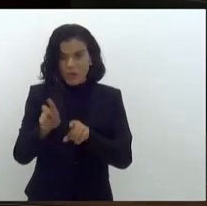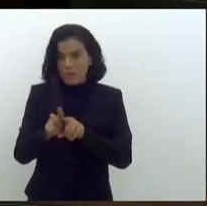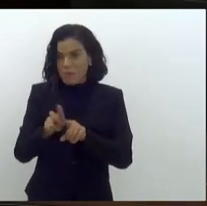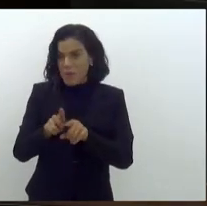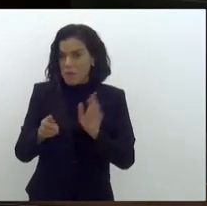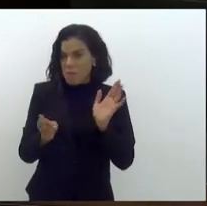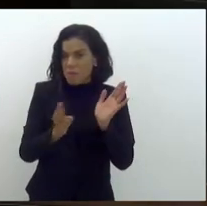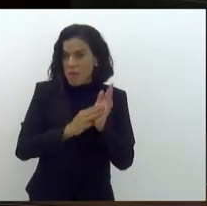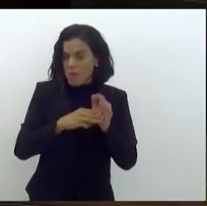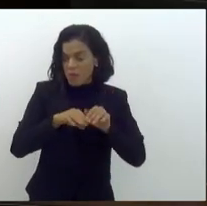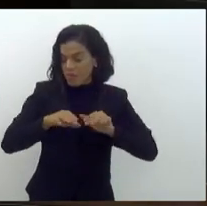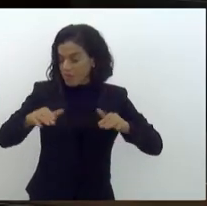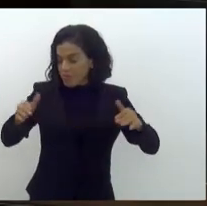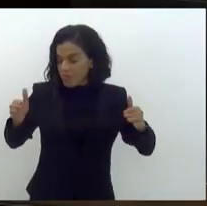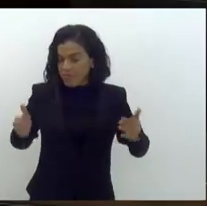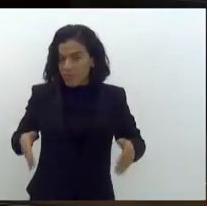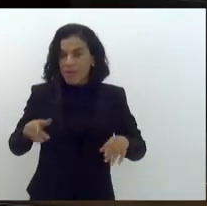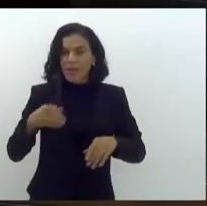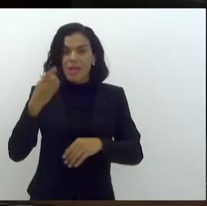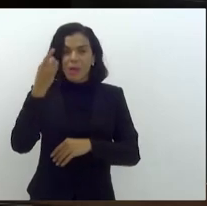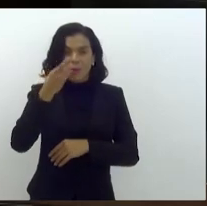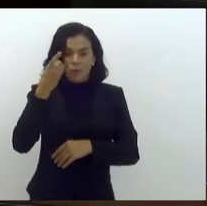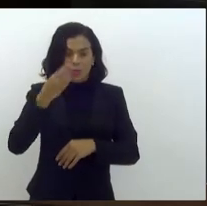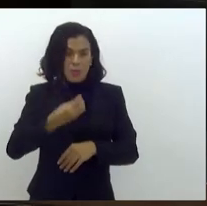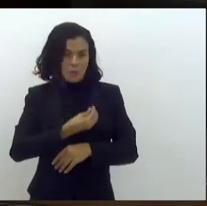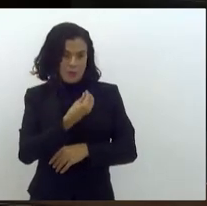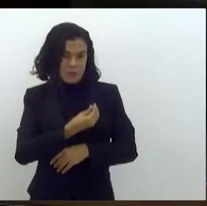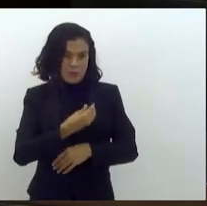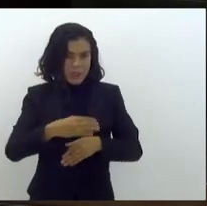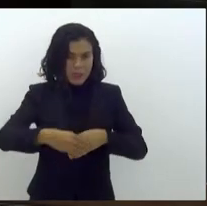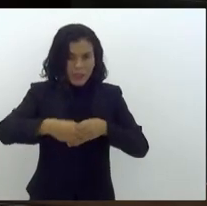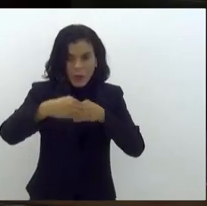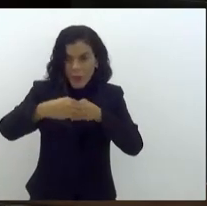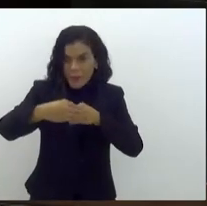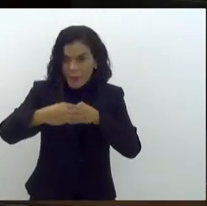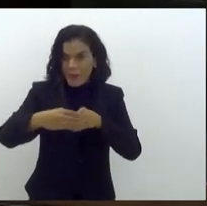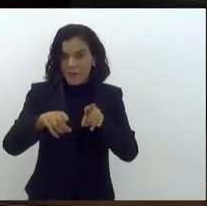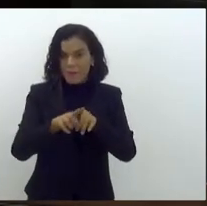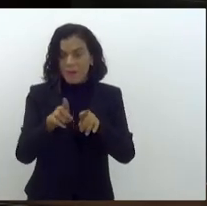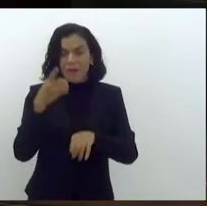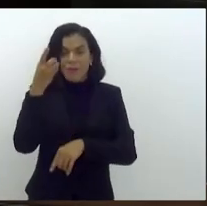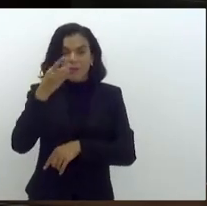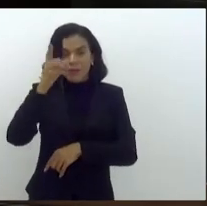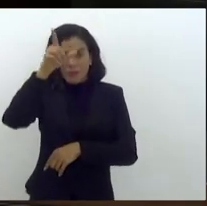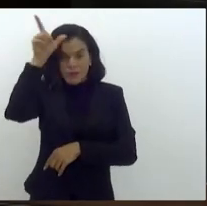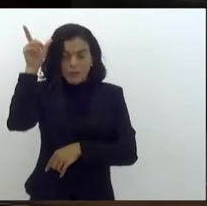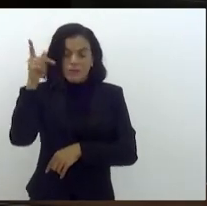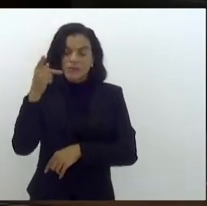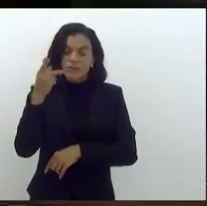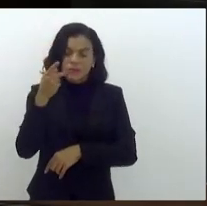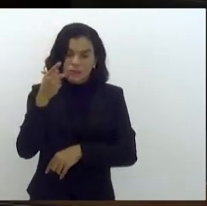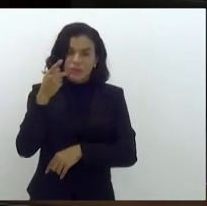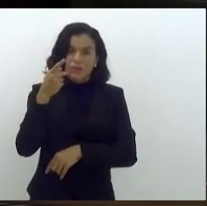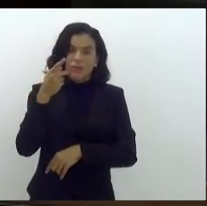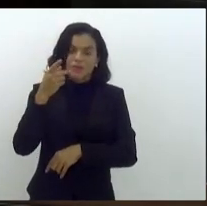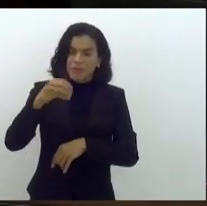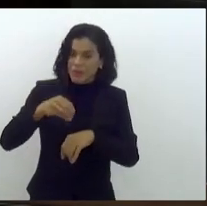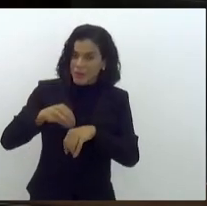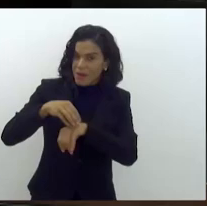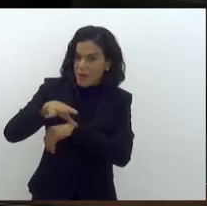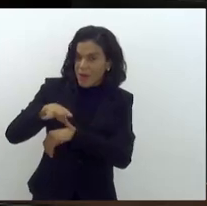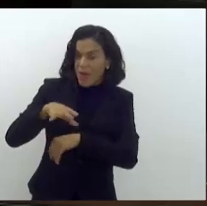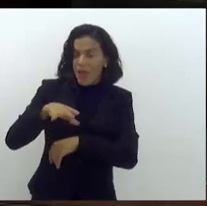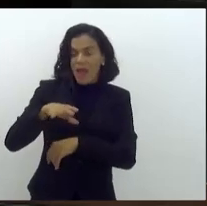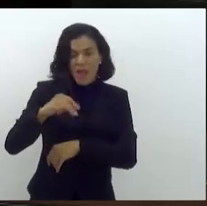e os deputados que também estão aqui presentes complementar o Deputado Luiz Paulo e dizer que é importante